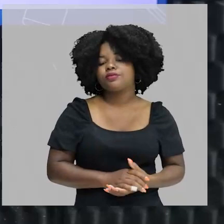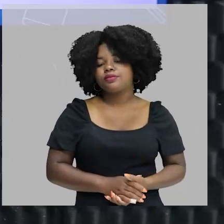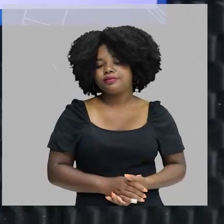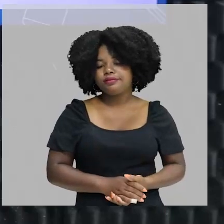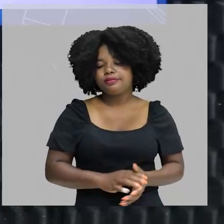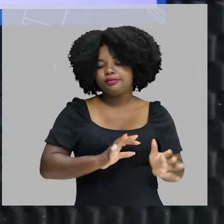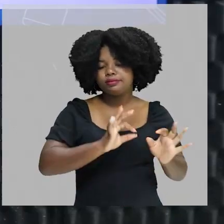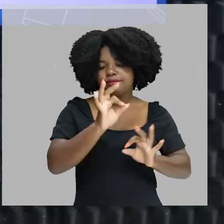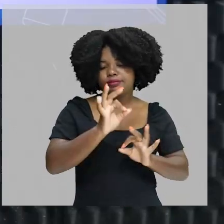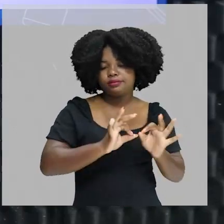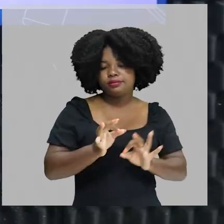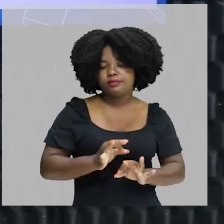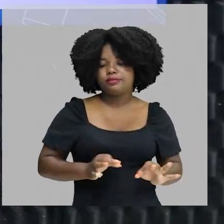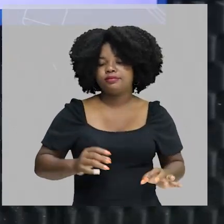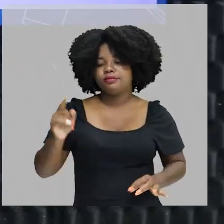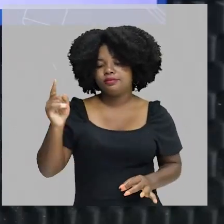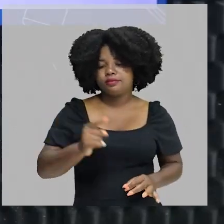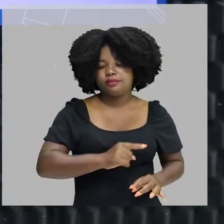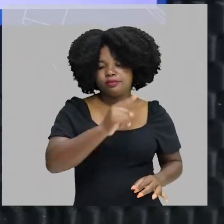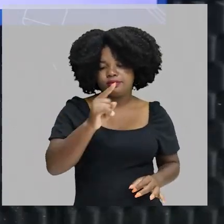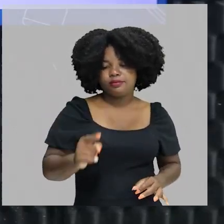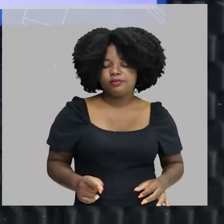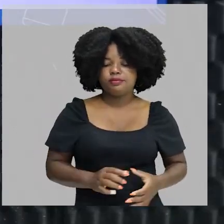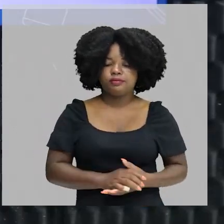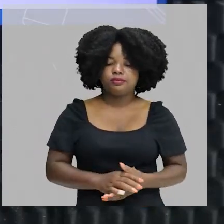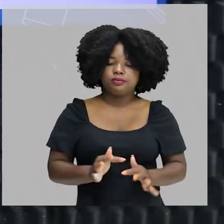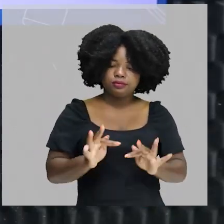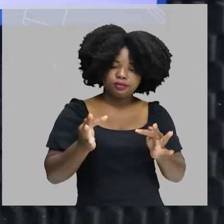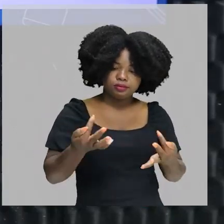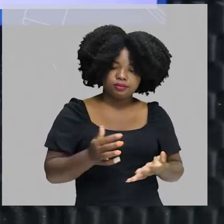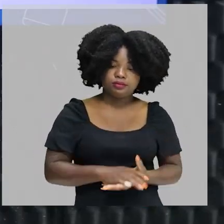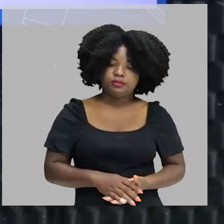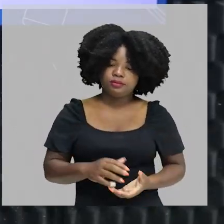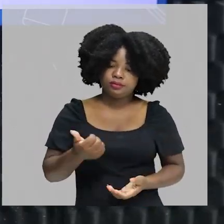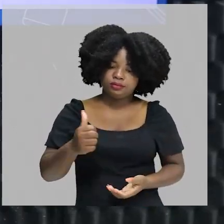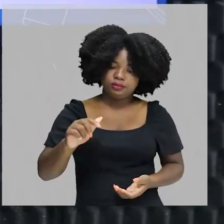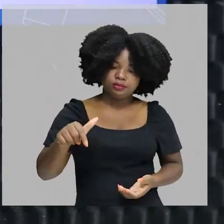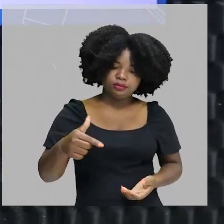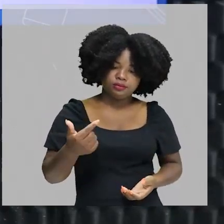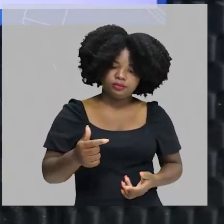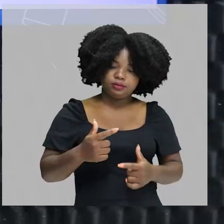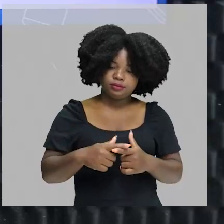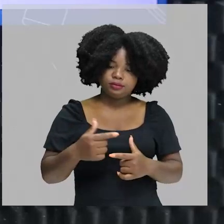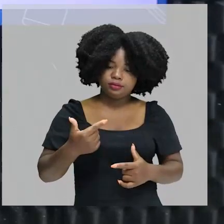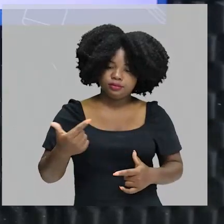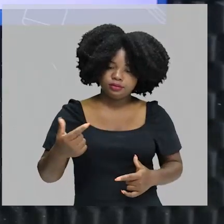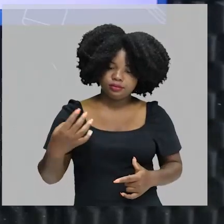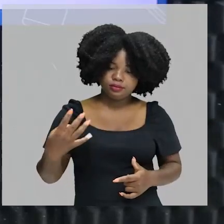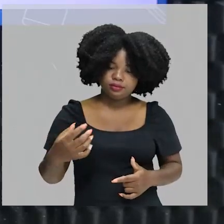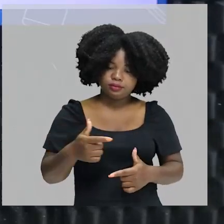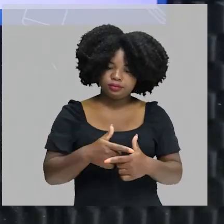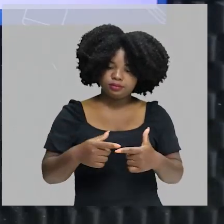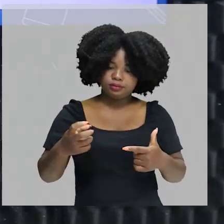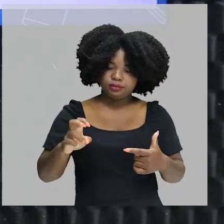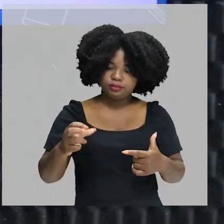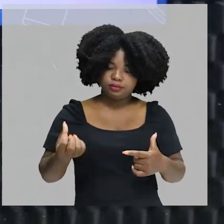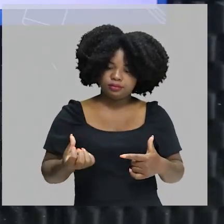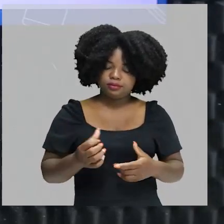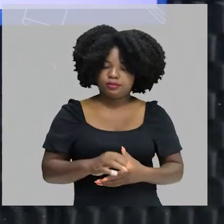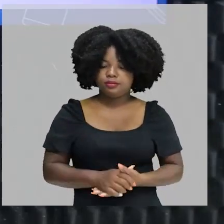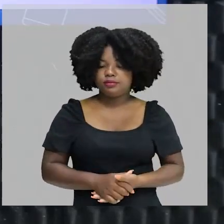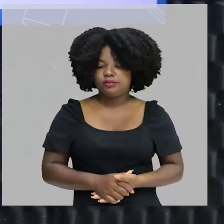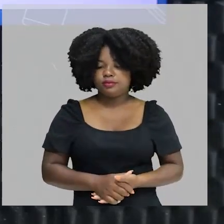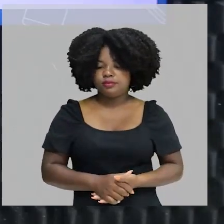volume que estamos procurando, meios pelo extremo, 11,2 vezes 22,4, dividido